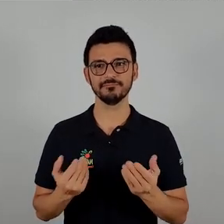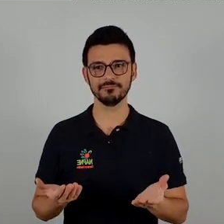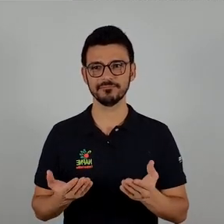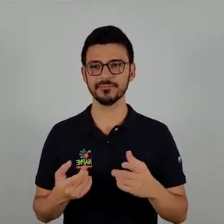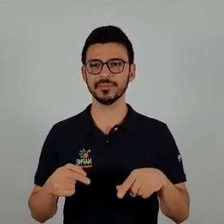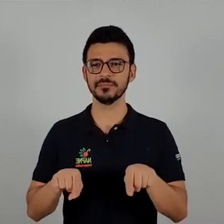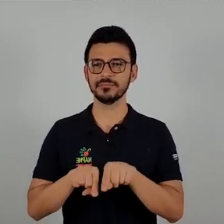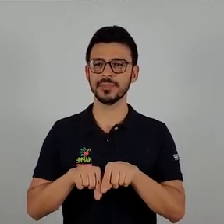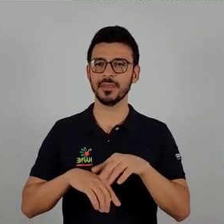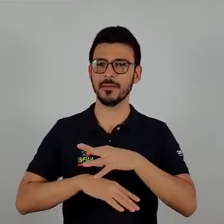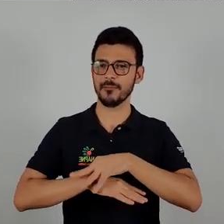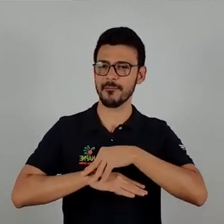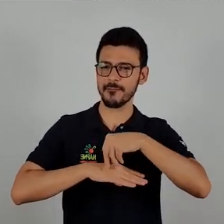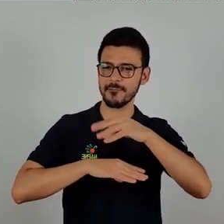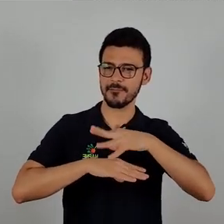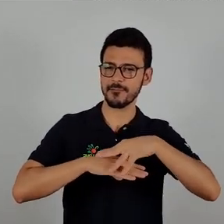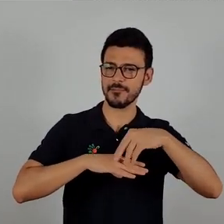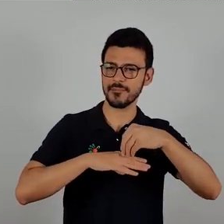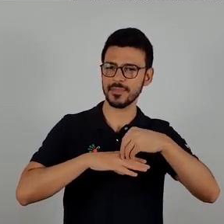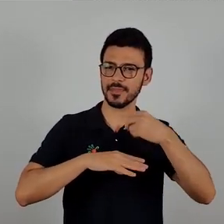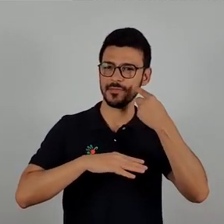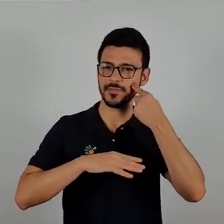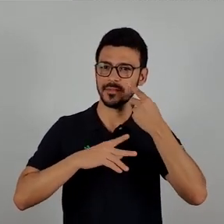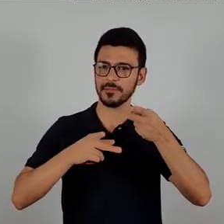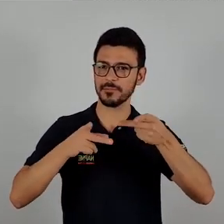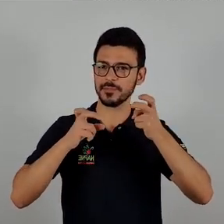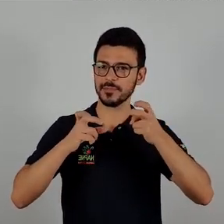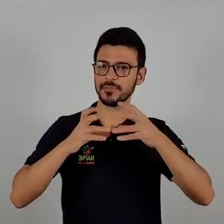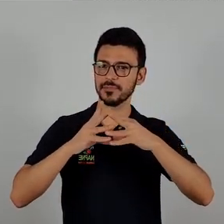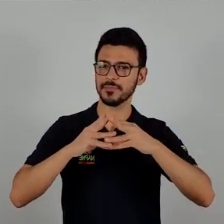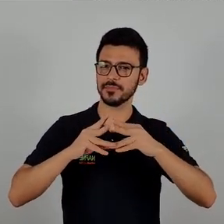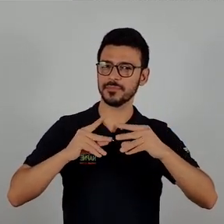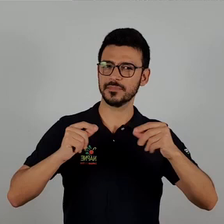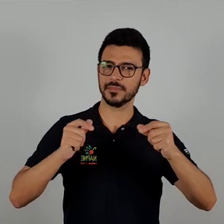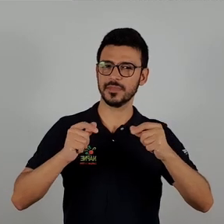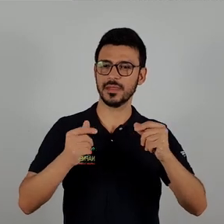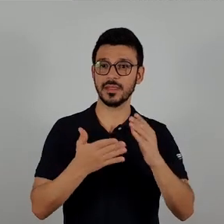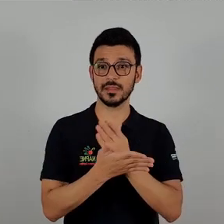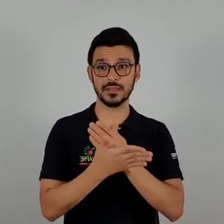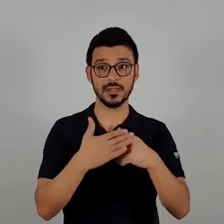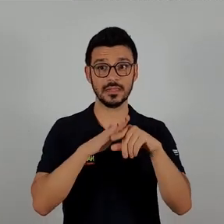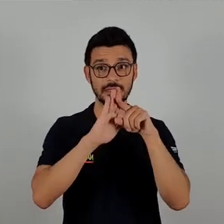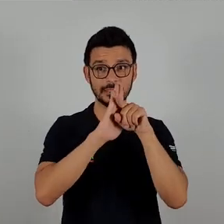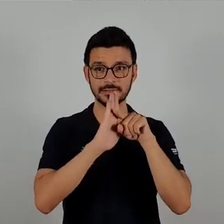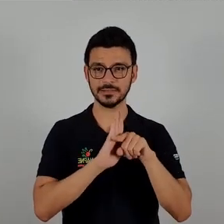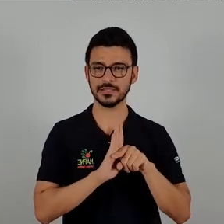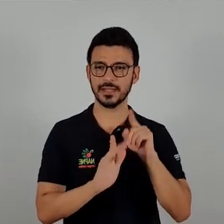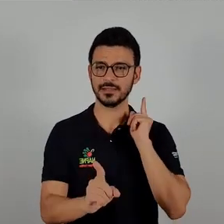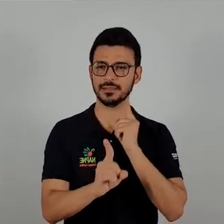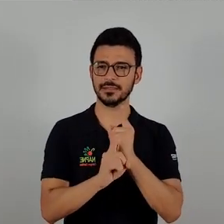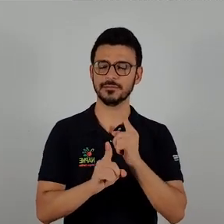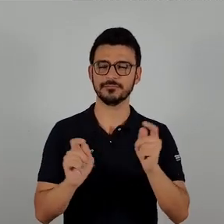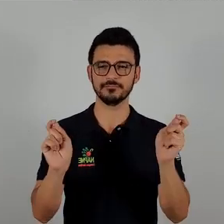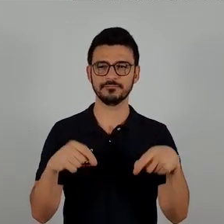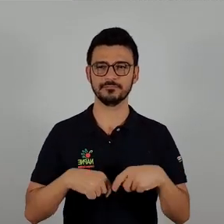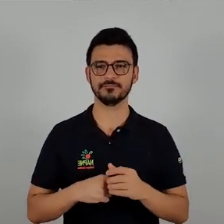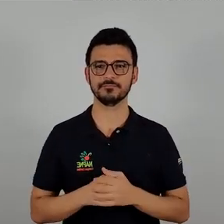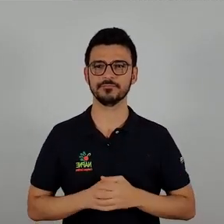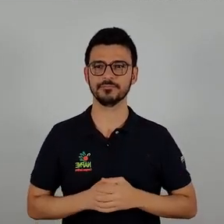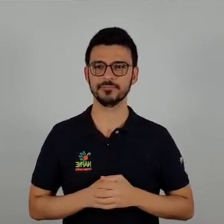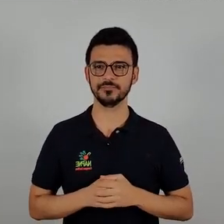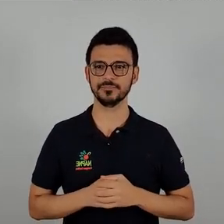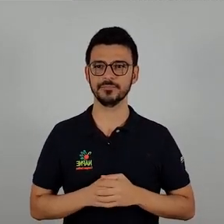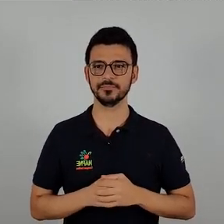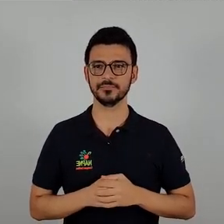Usamos também os pontos de acupuntura como meio de diagnóstico, não só como meio de tratamento com agulhas, eles servem também como diagnóstico para a escolha